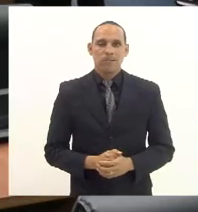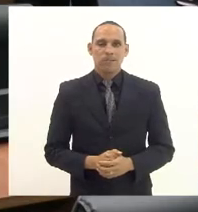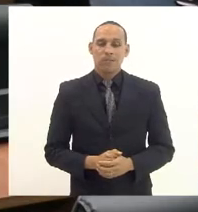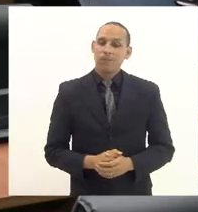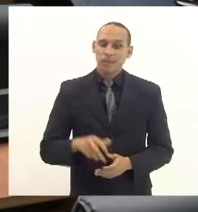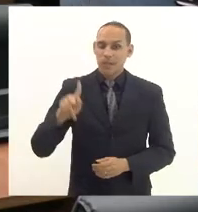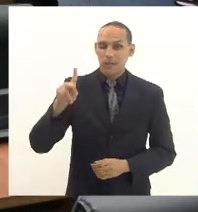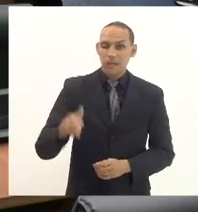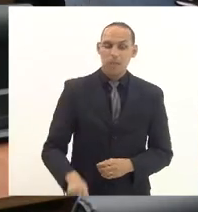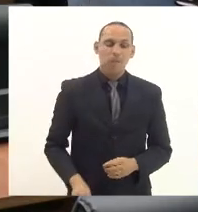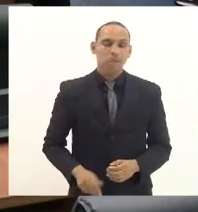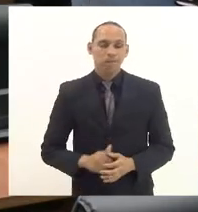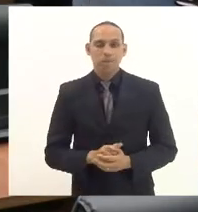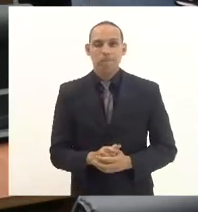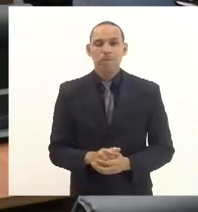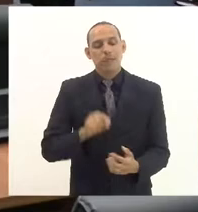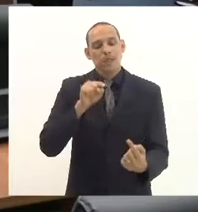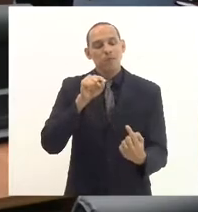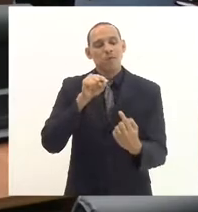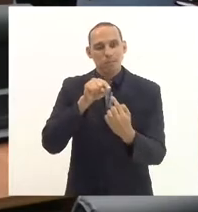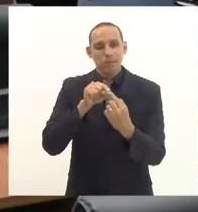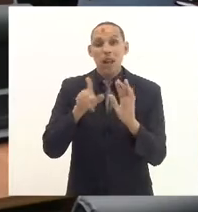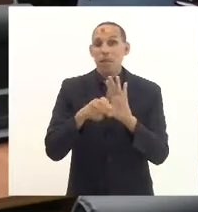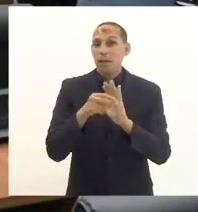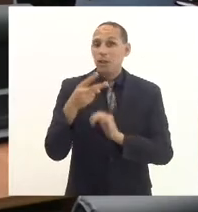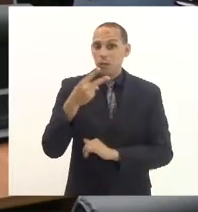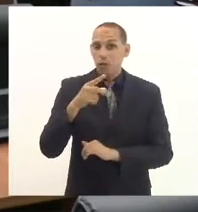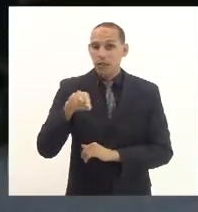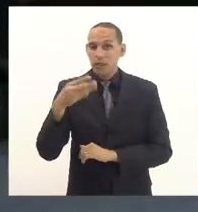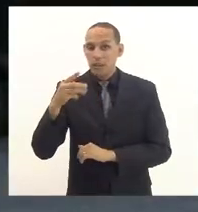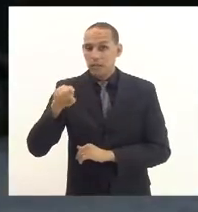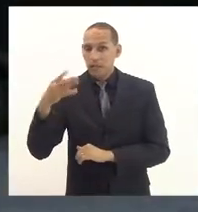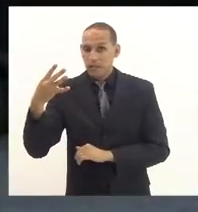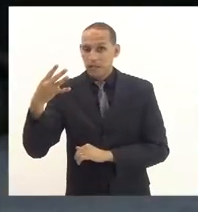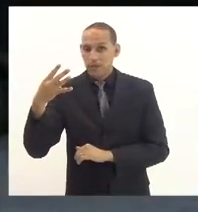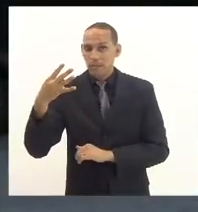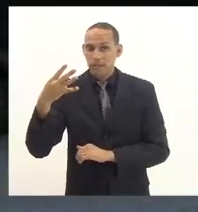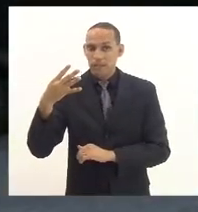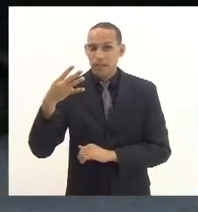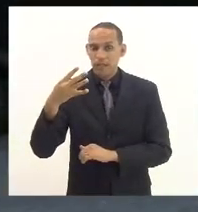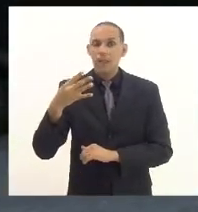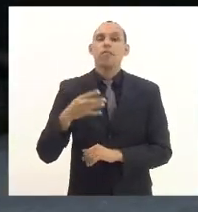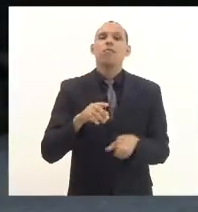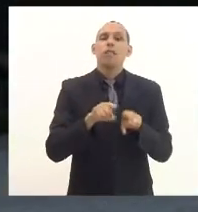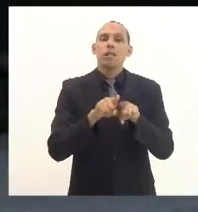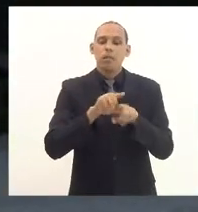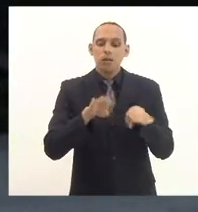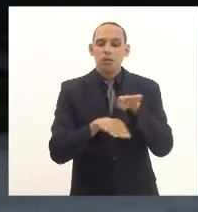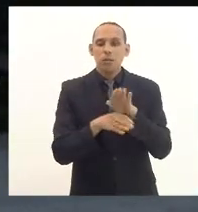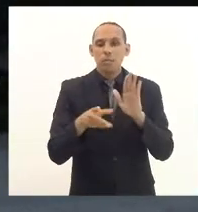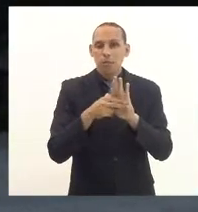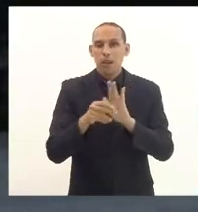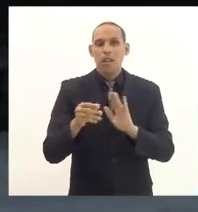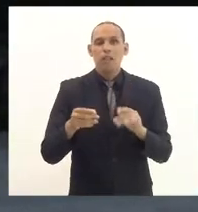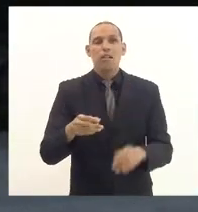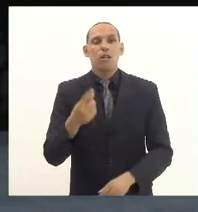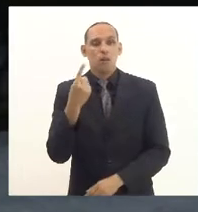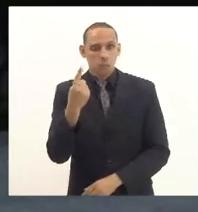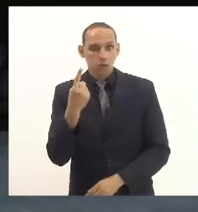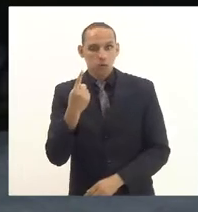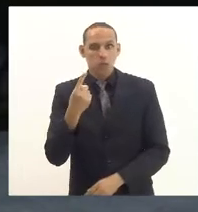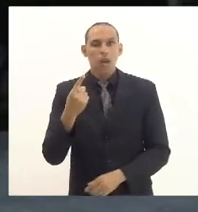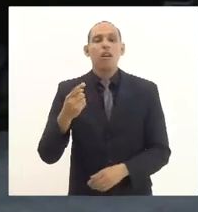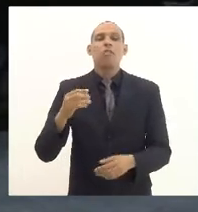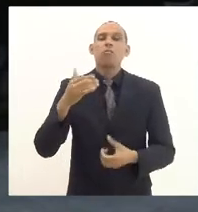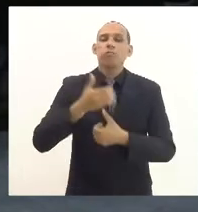Senhor presidente, o parecer é favorável à emenda 2, 3 e 4, favorável com subemenda à emenda 1, concluindo por substitutivo,